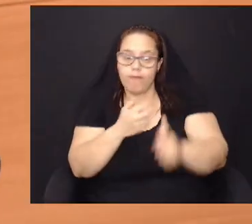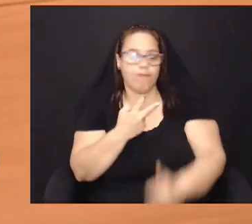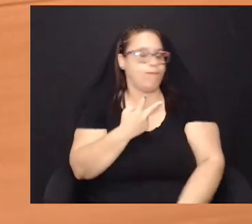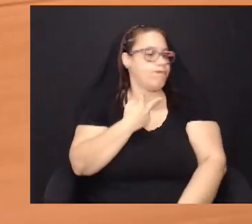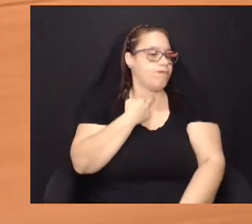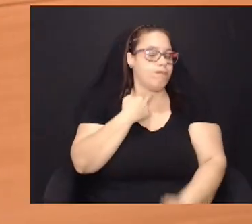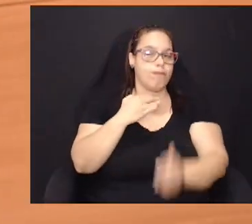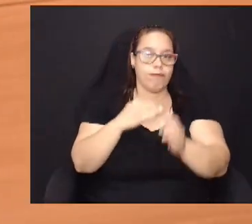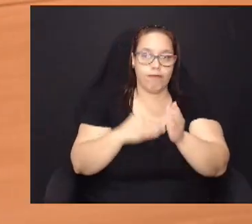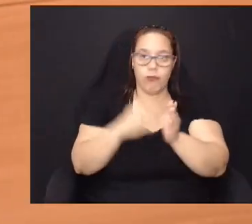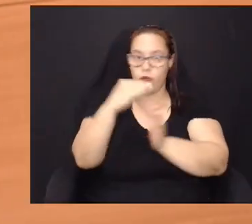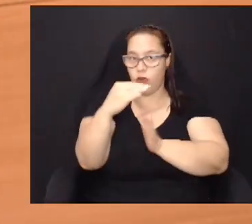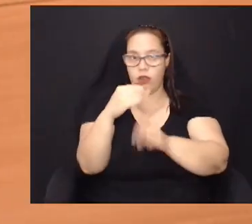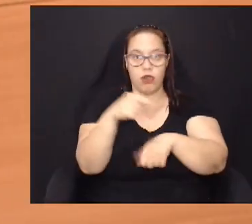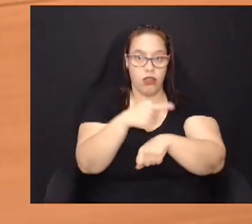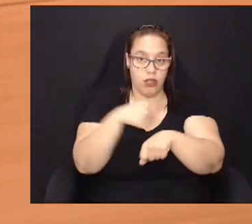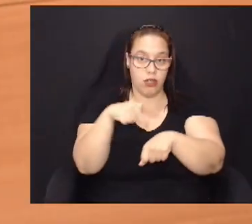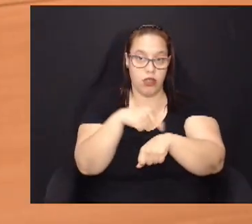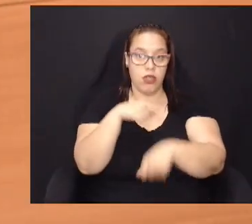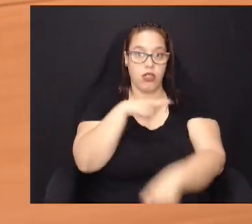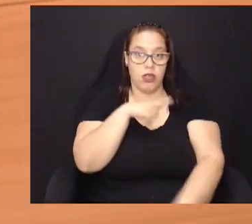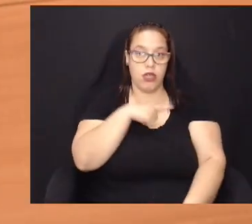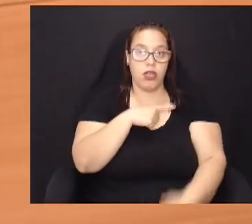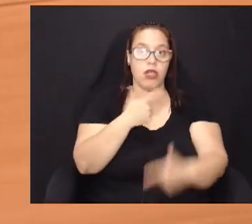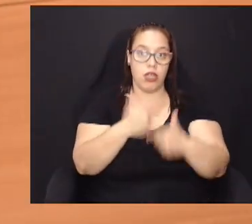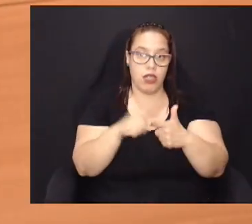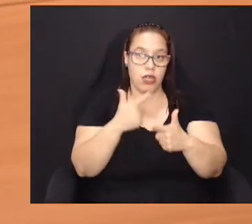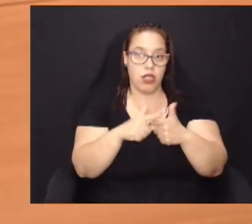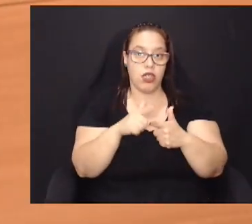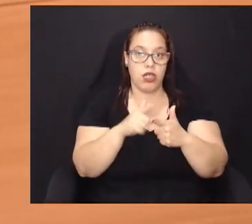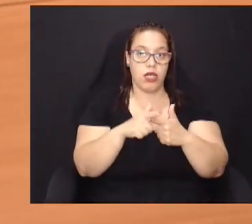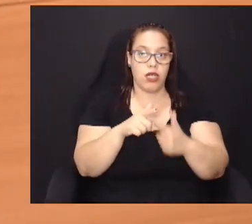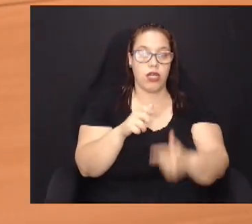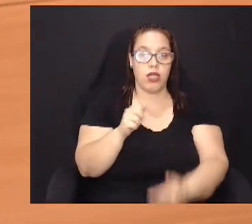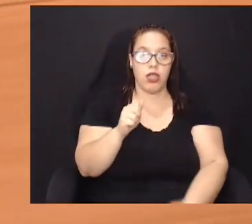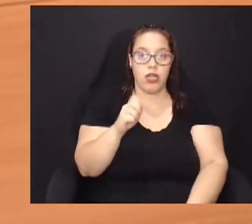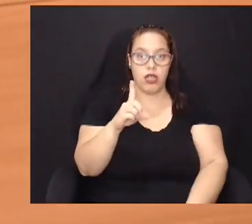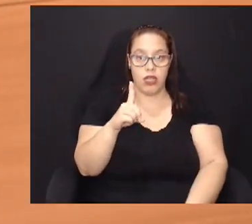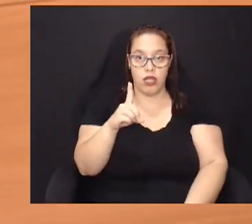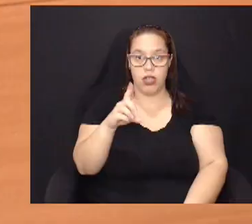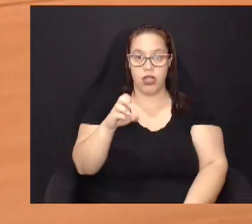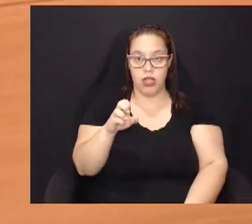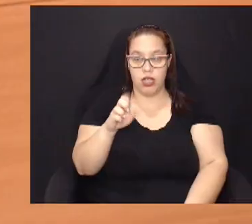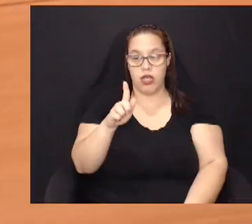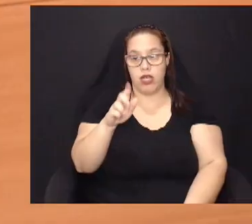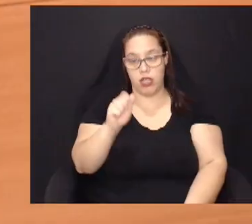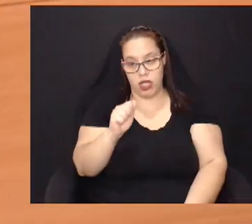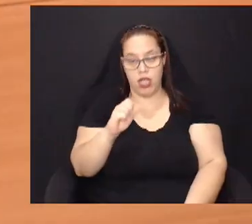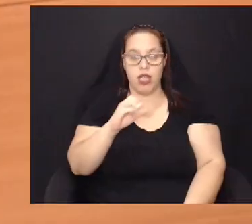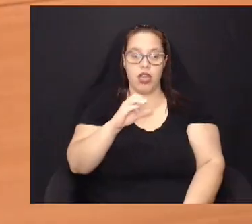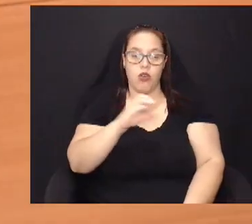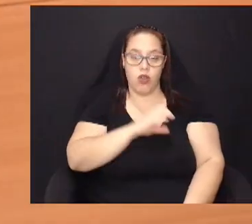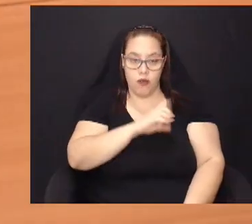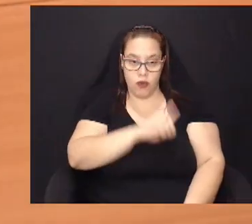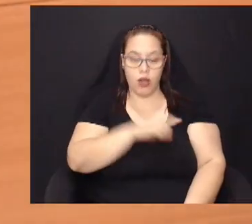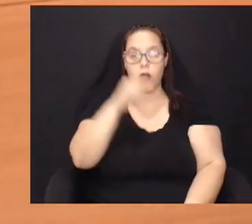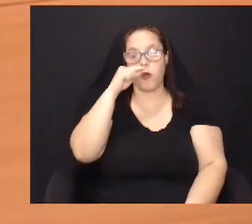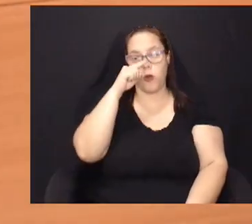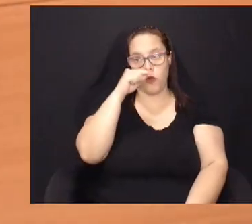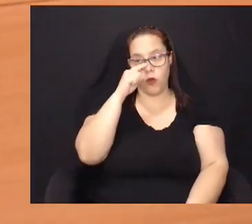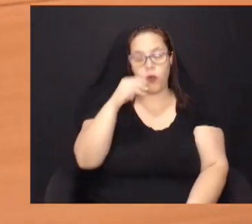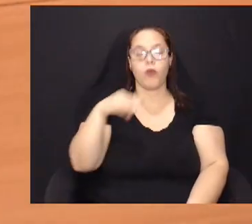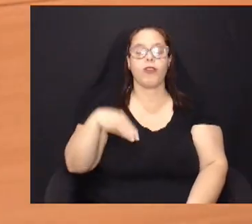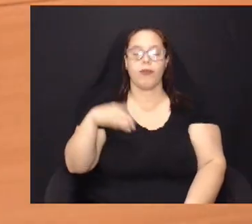os seus horários, como a gente tem alguns problemas com as adegas no Campo Grande e Ouro Verde. E realmente a gente tem Ministério